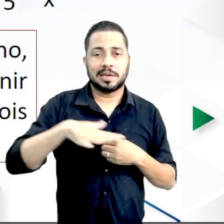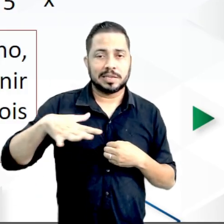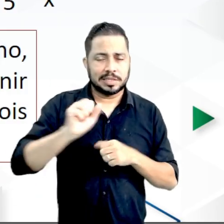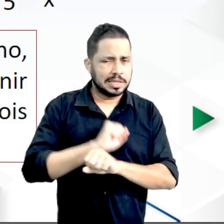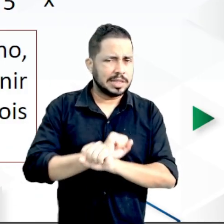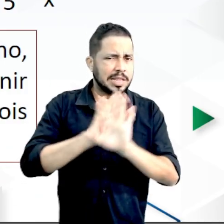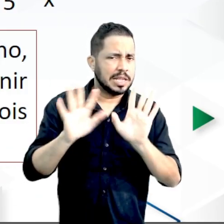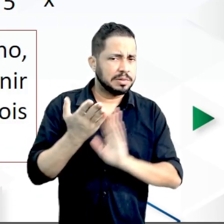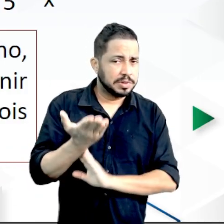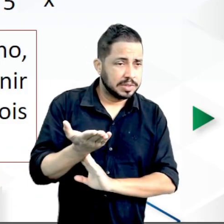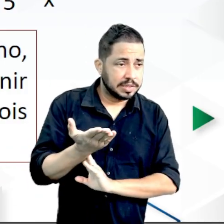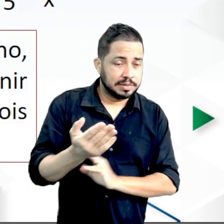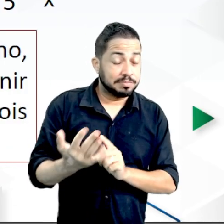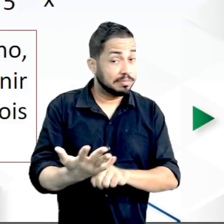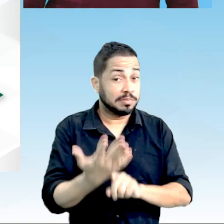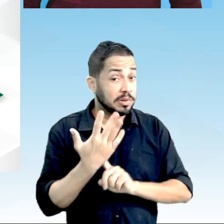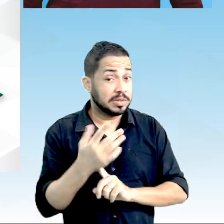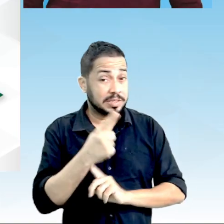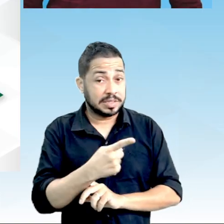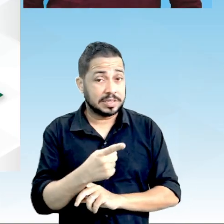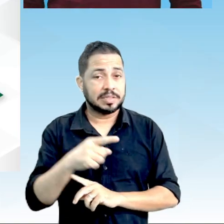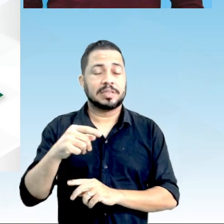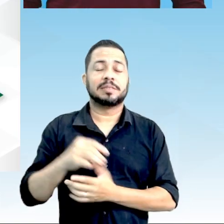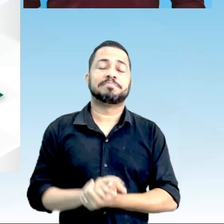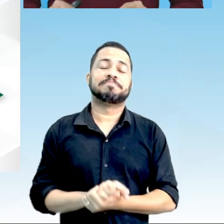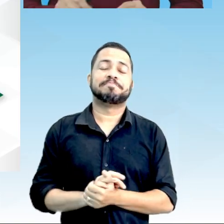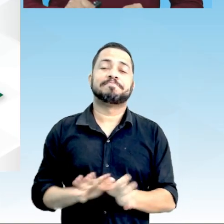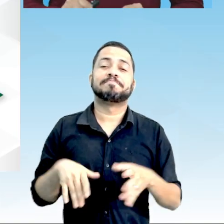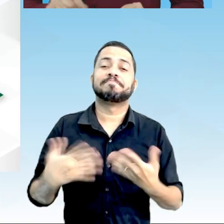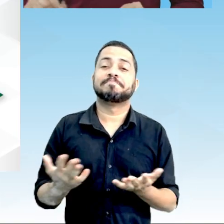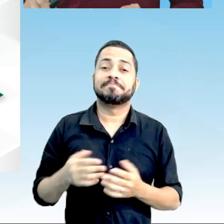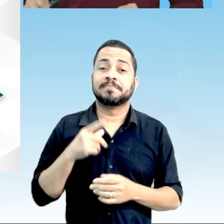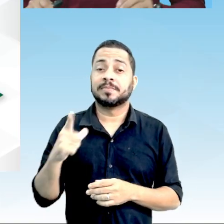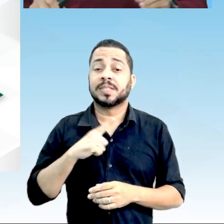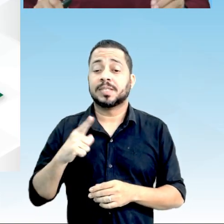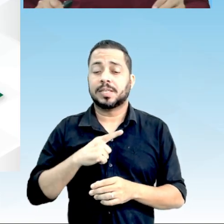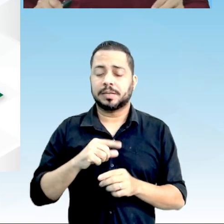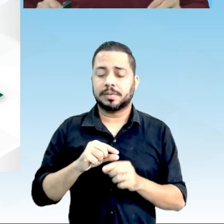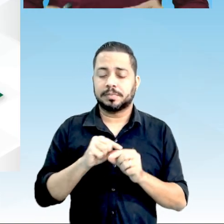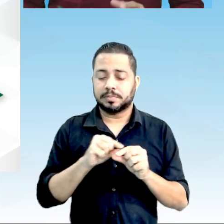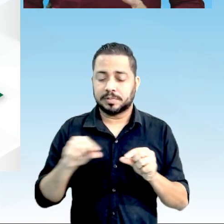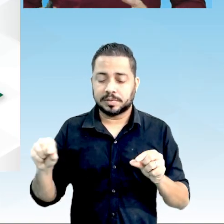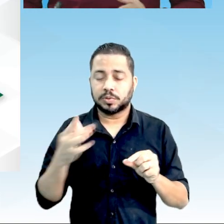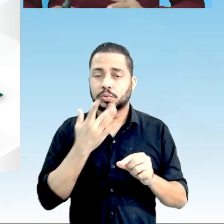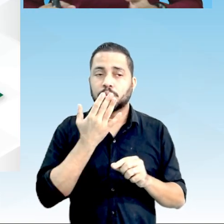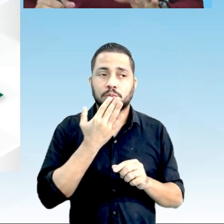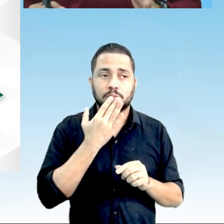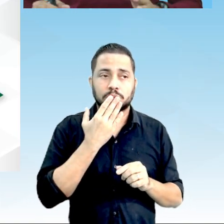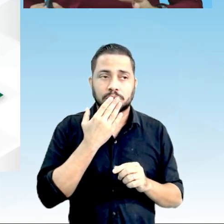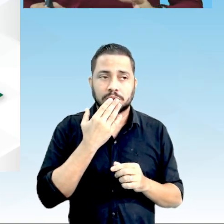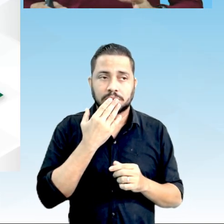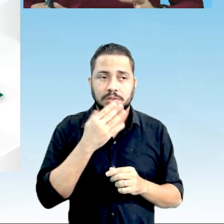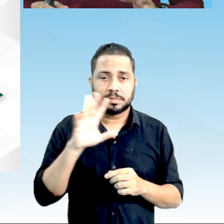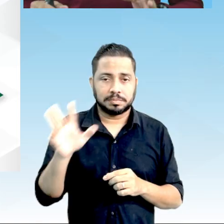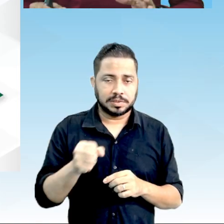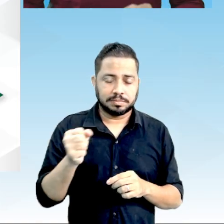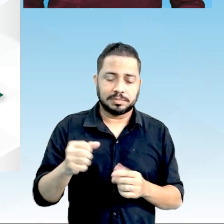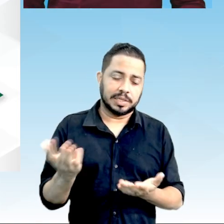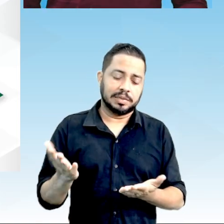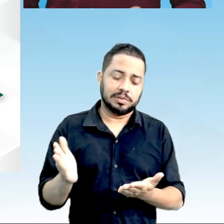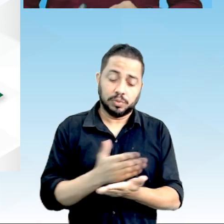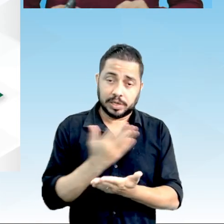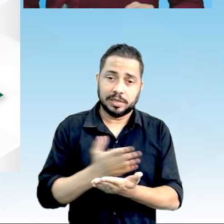claro para você? Traz para mim aqui, por favor, Manuel, presta atenção. Quando está preenchido com cores, você está pegando o teu livro didático,